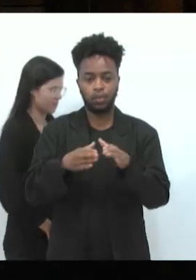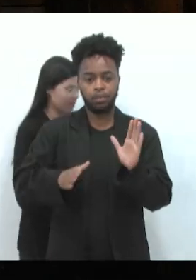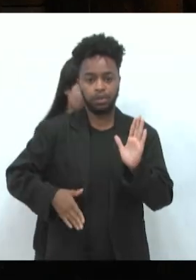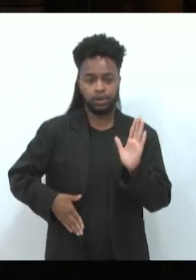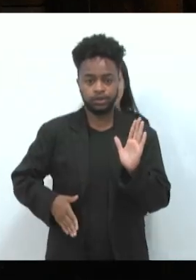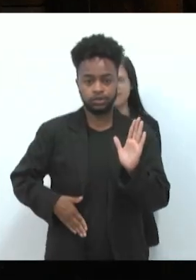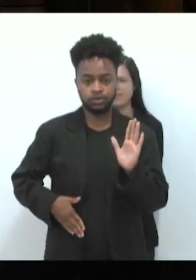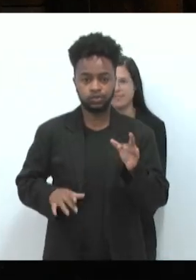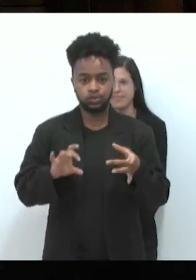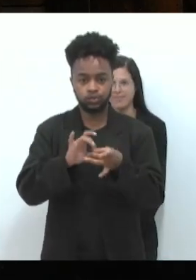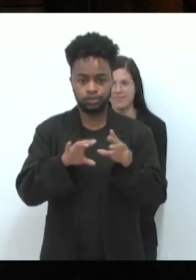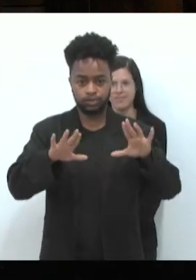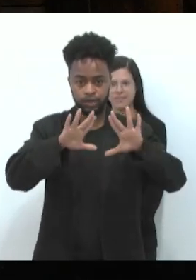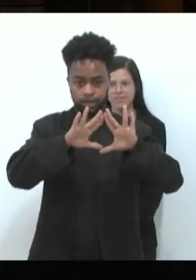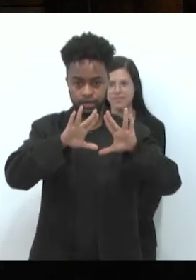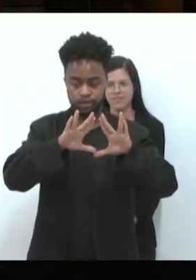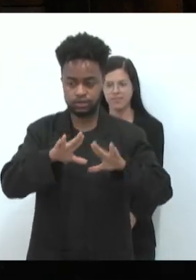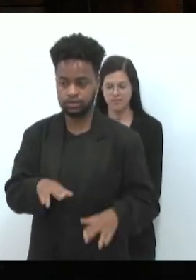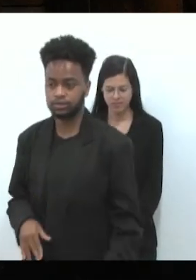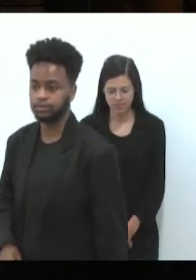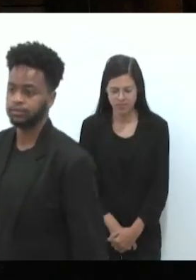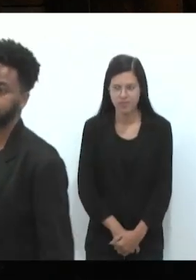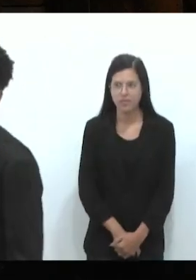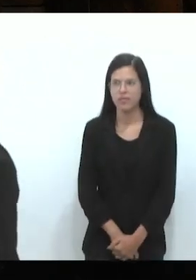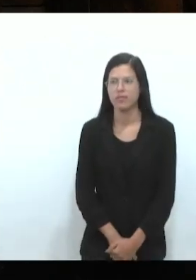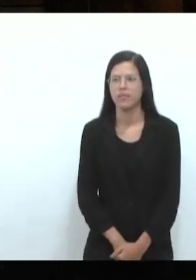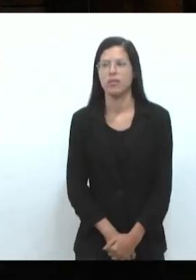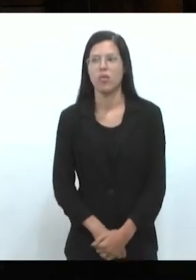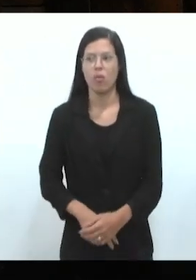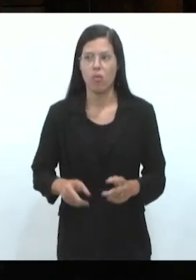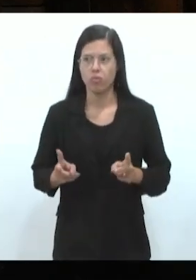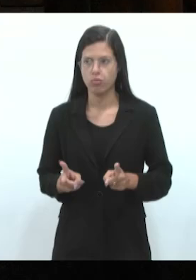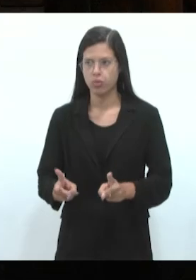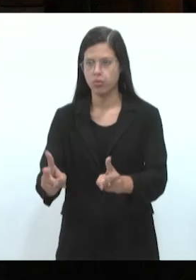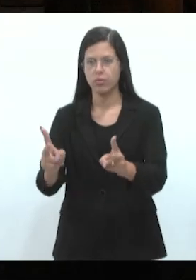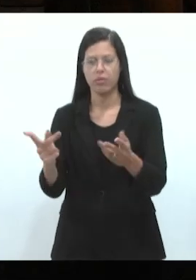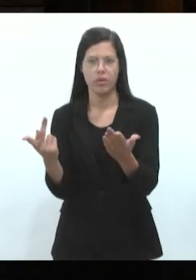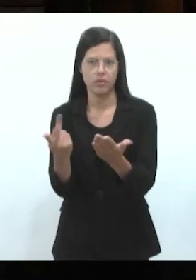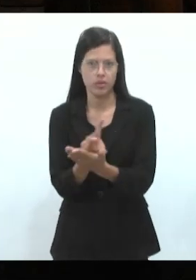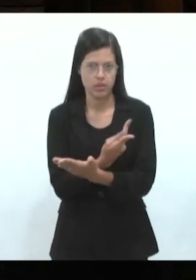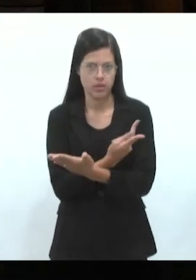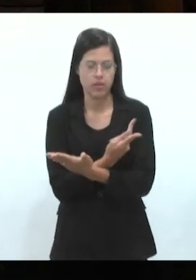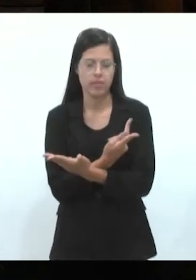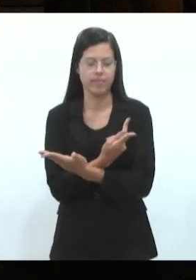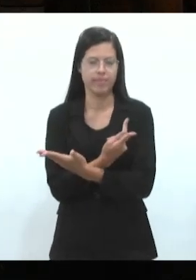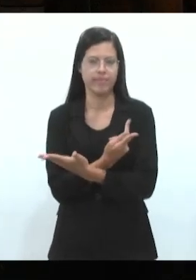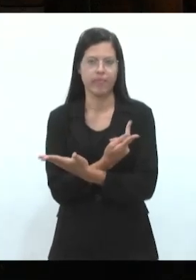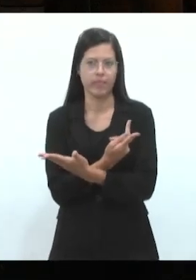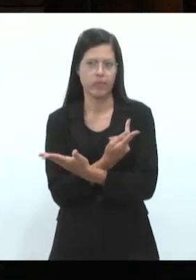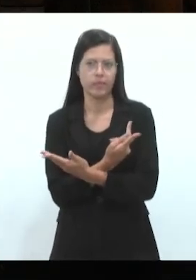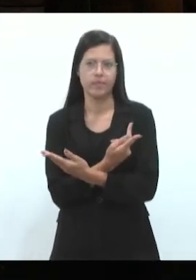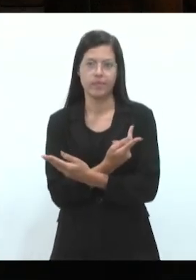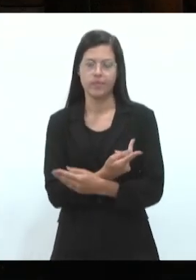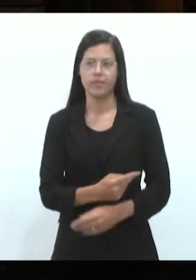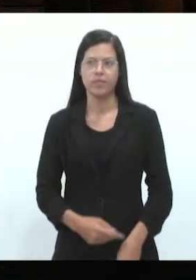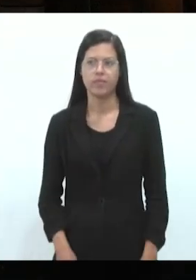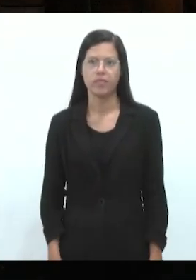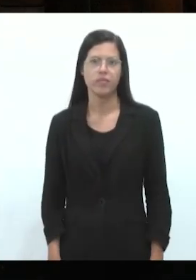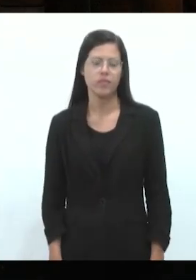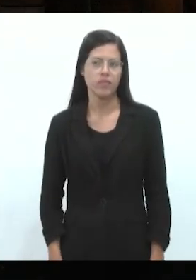à milícia não param de acontecer. E mesmo assim, com